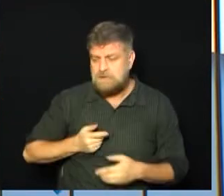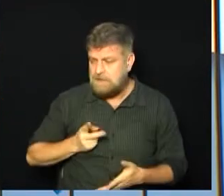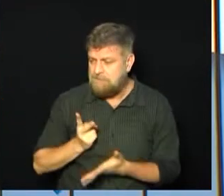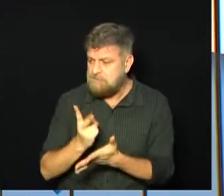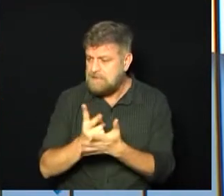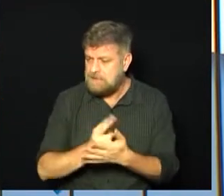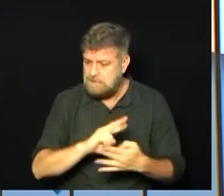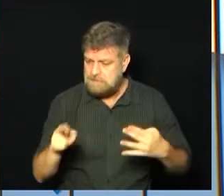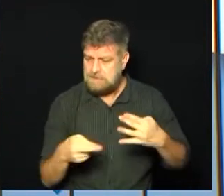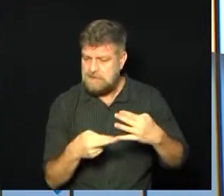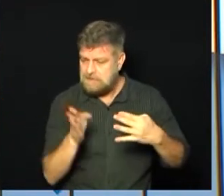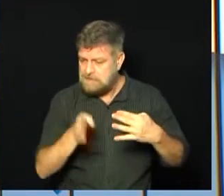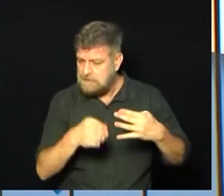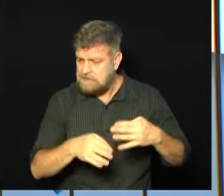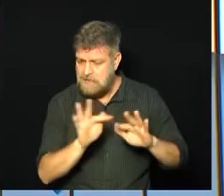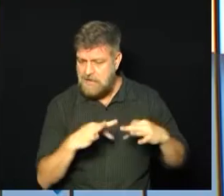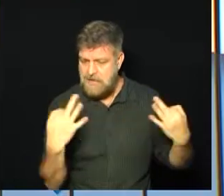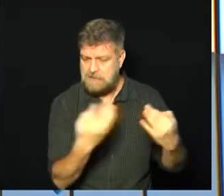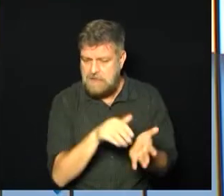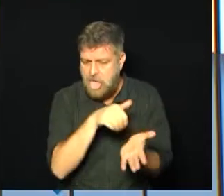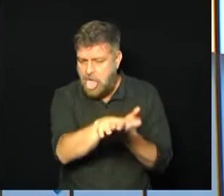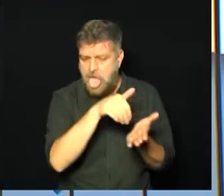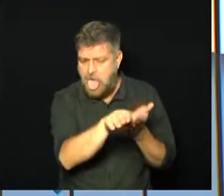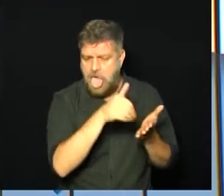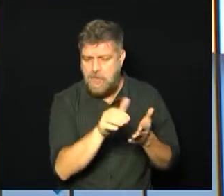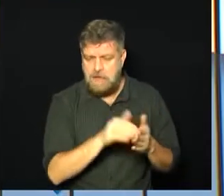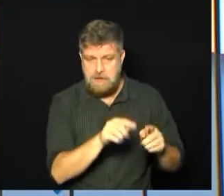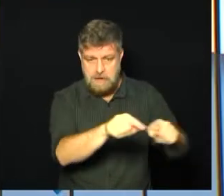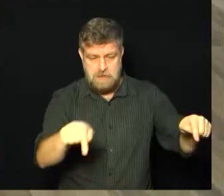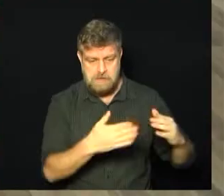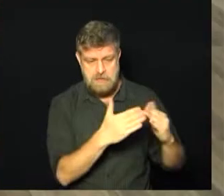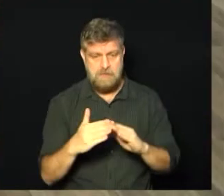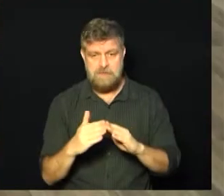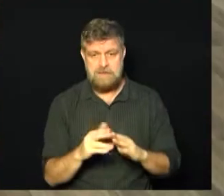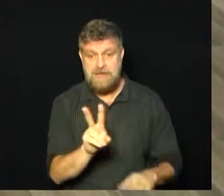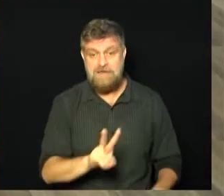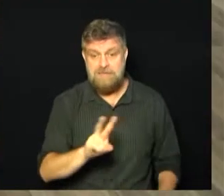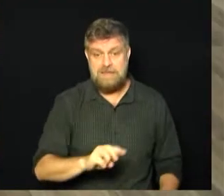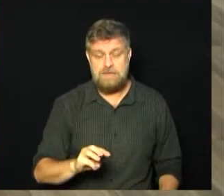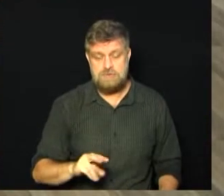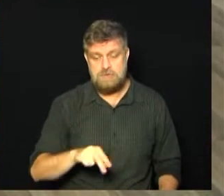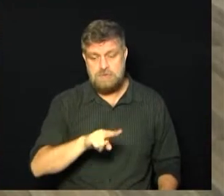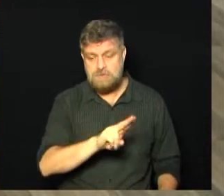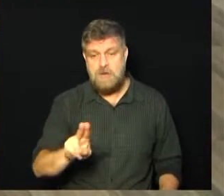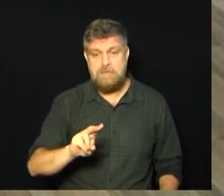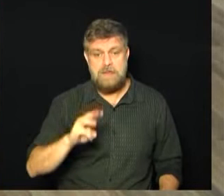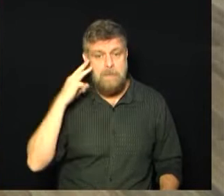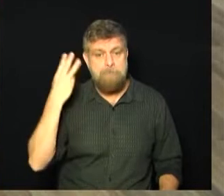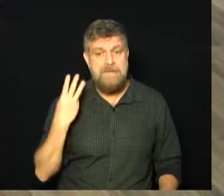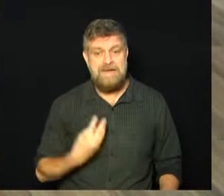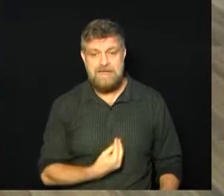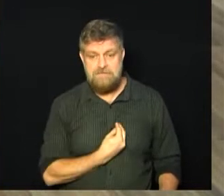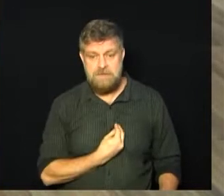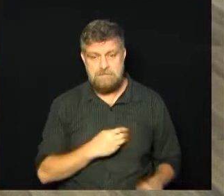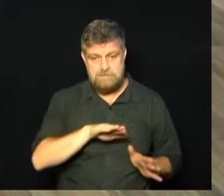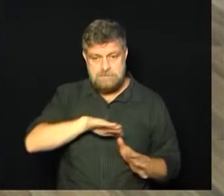a reintegração de posse das famílias do acampamento Marielle Vive aqui em Valinhos. E, Mina, a gente está falando de moção. No